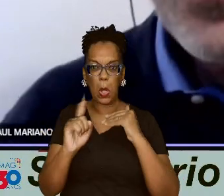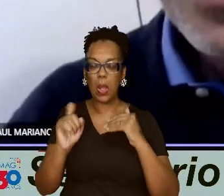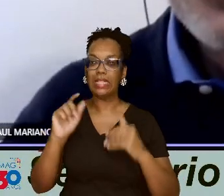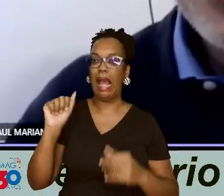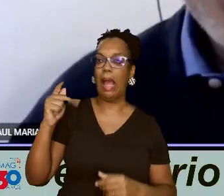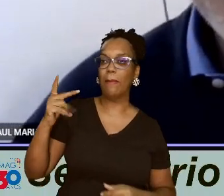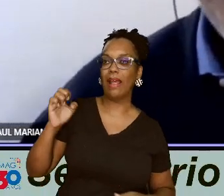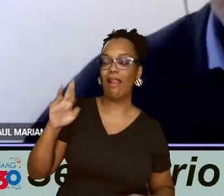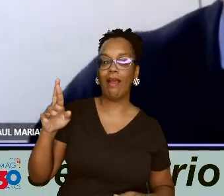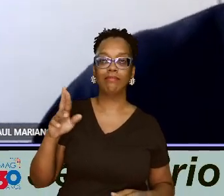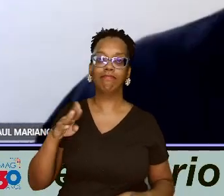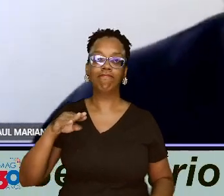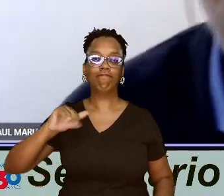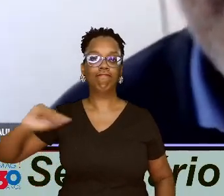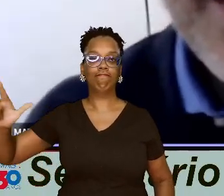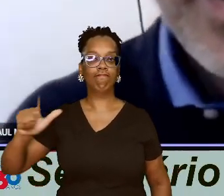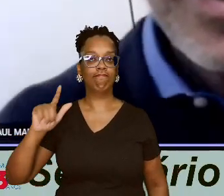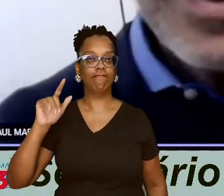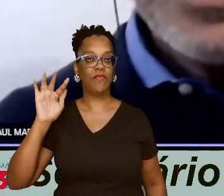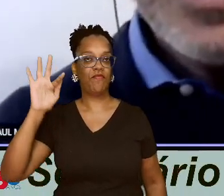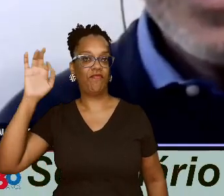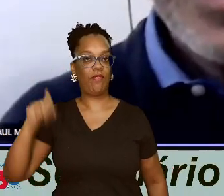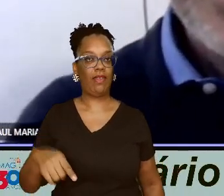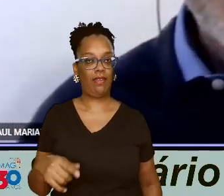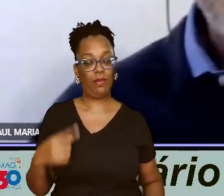má-fé, porque o tamanho